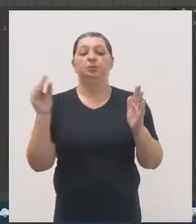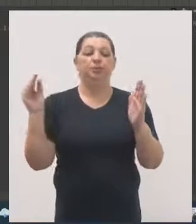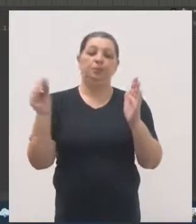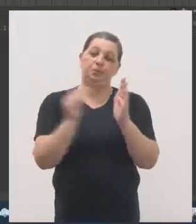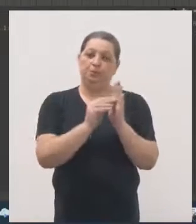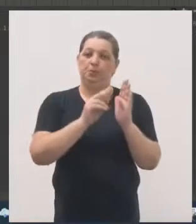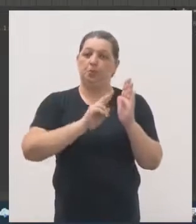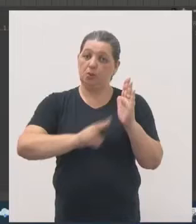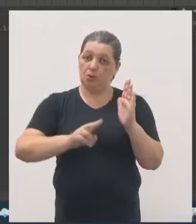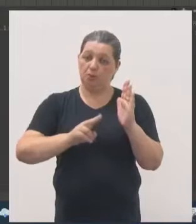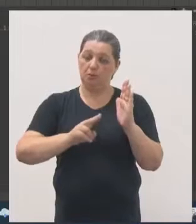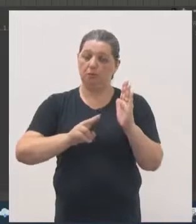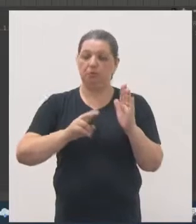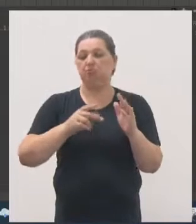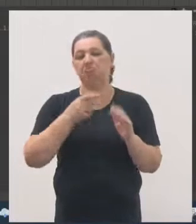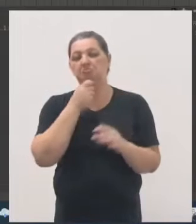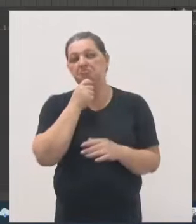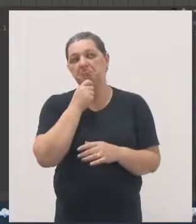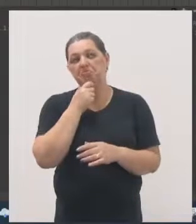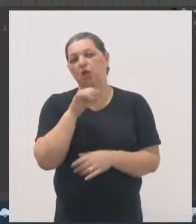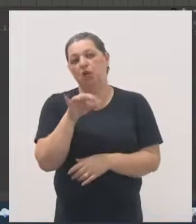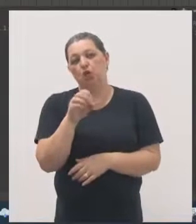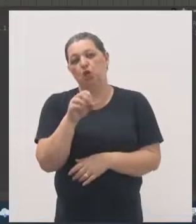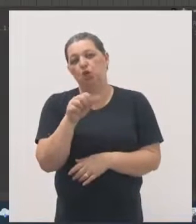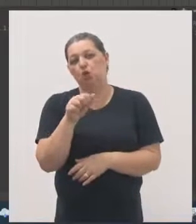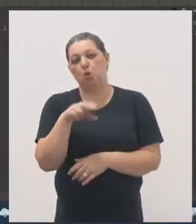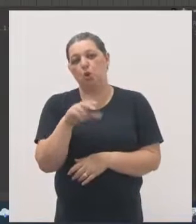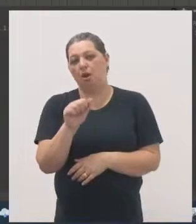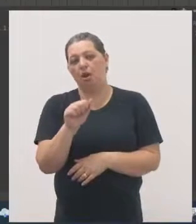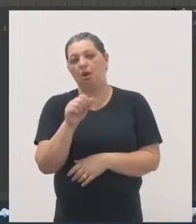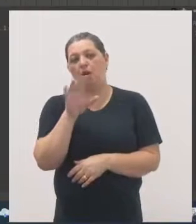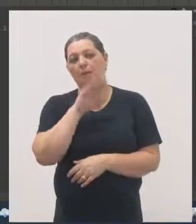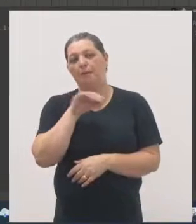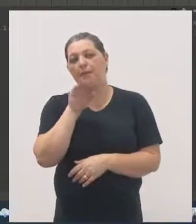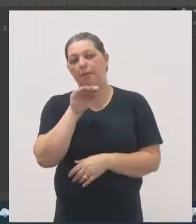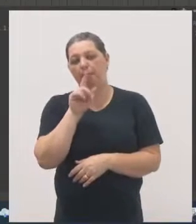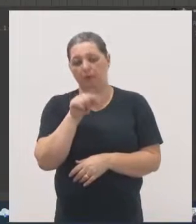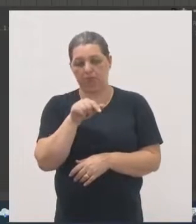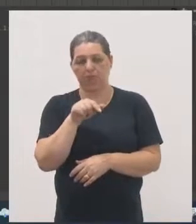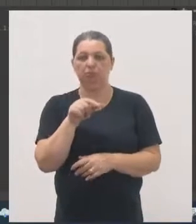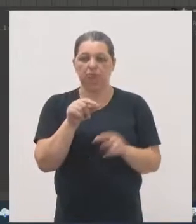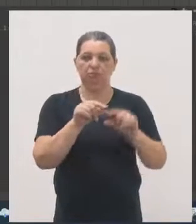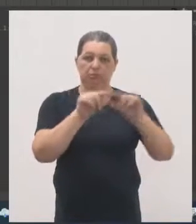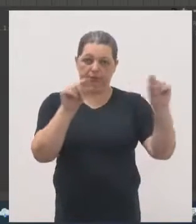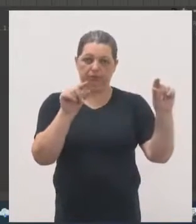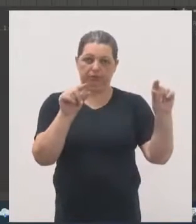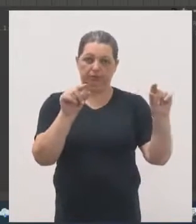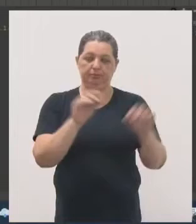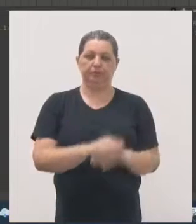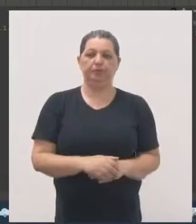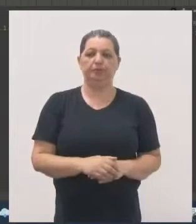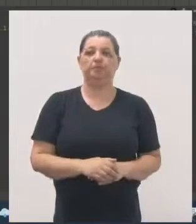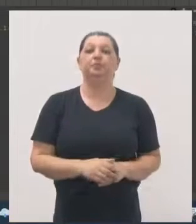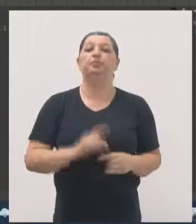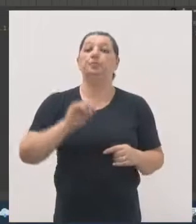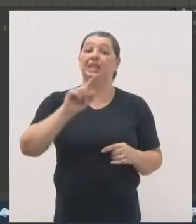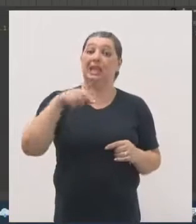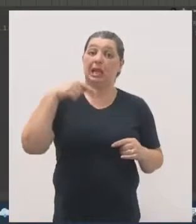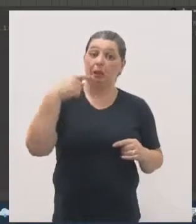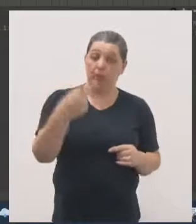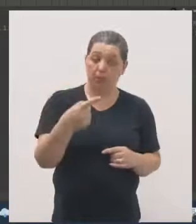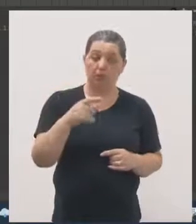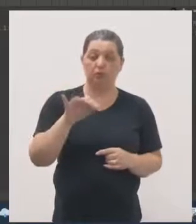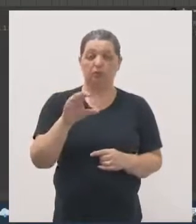Por exemplo, foi a Joana que falou esse aqui. Então a Joana falou aqui. Depois foi o João